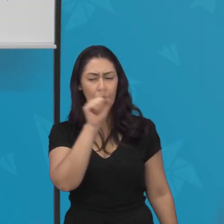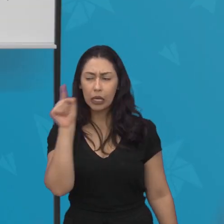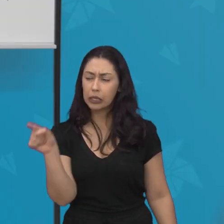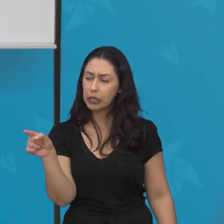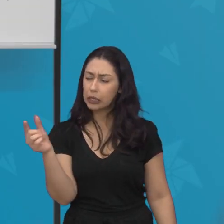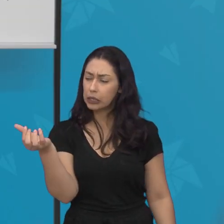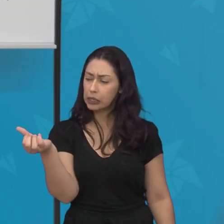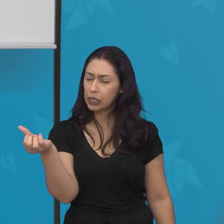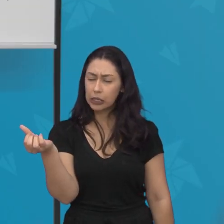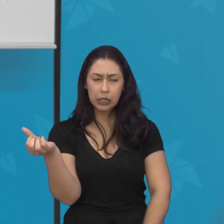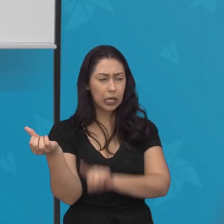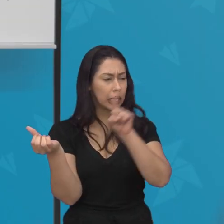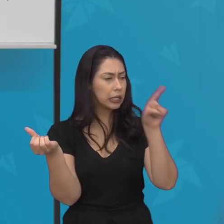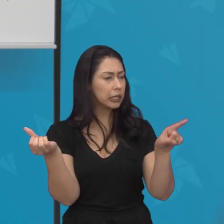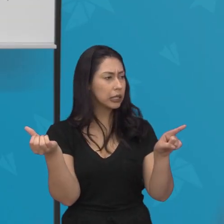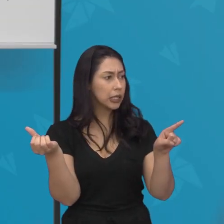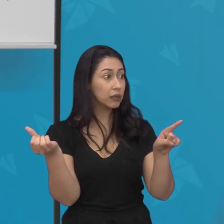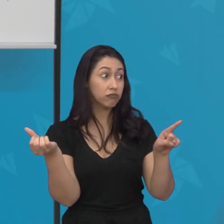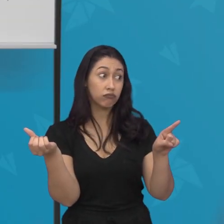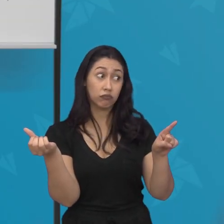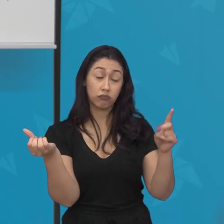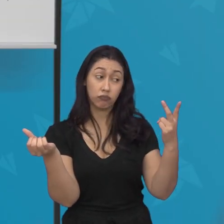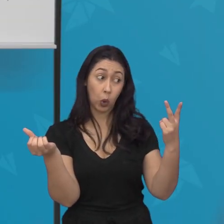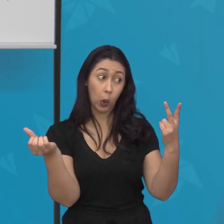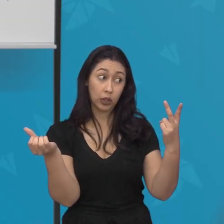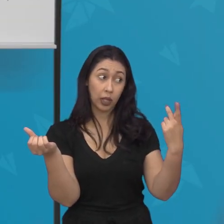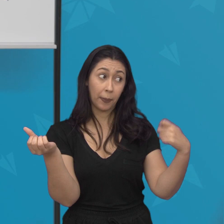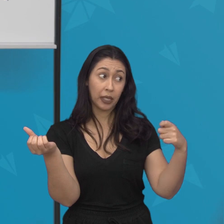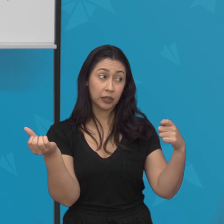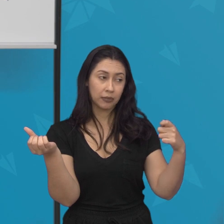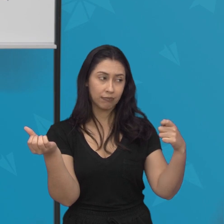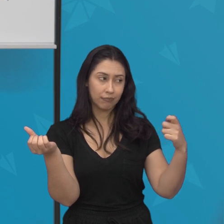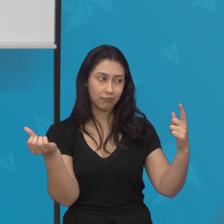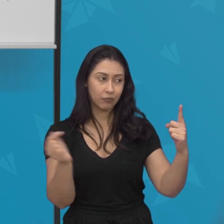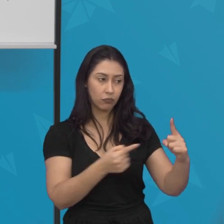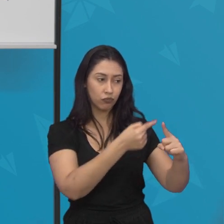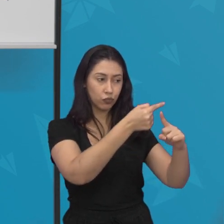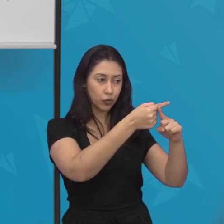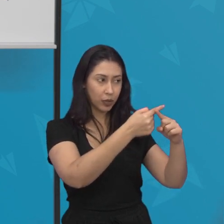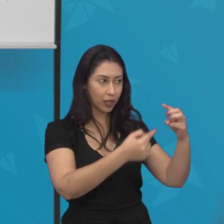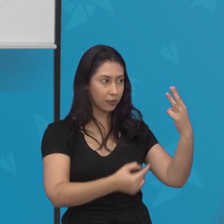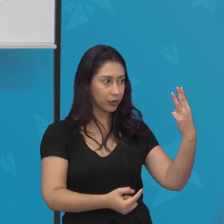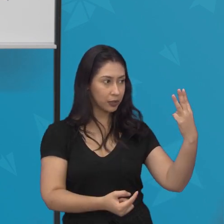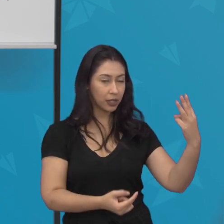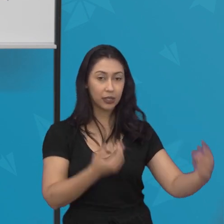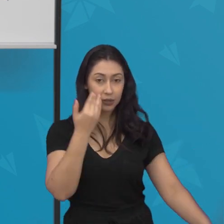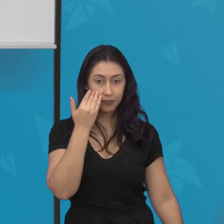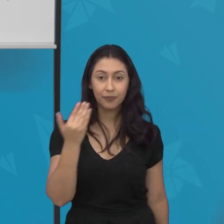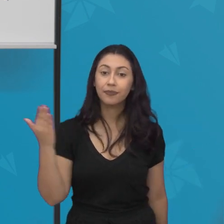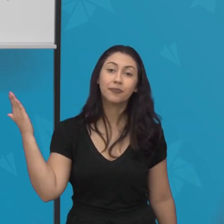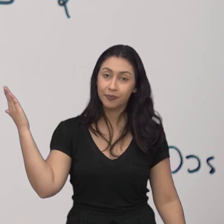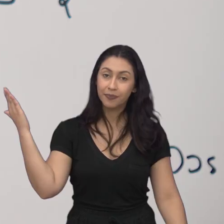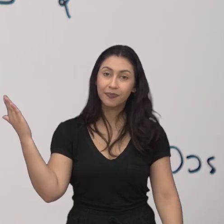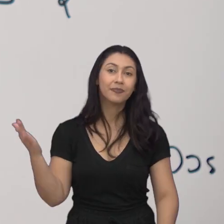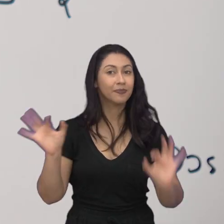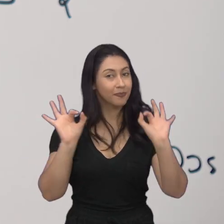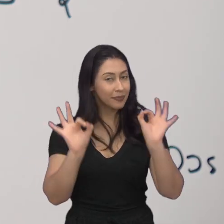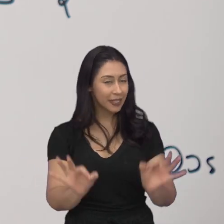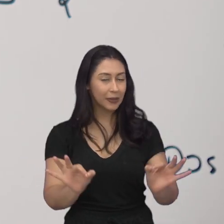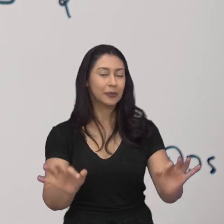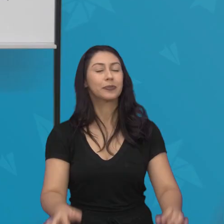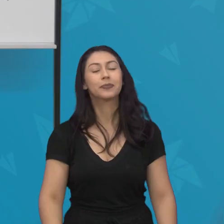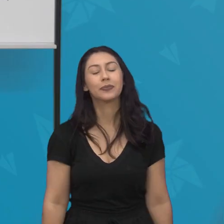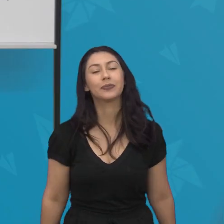6 hidrogênios do lado dos reagentes. A gente olha lá, por enquanto tem só 2 ali, então é só a gente multiplicar por 3 também. Tudo bem,